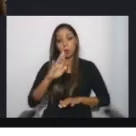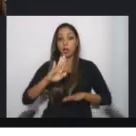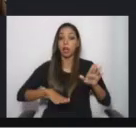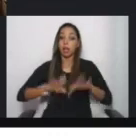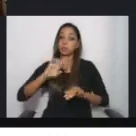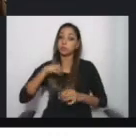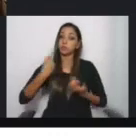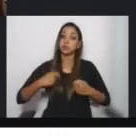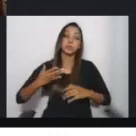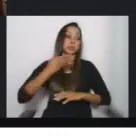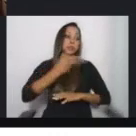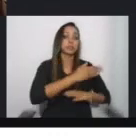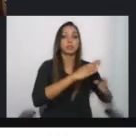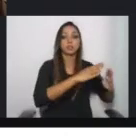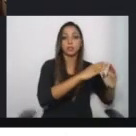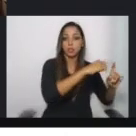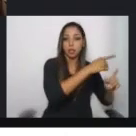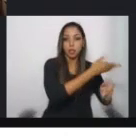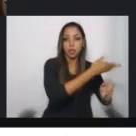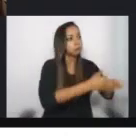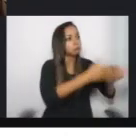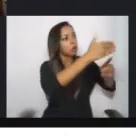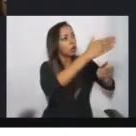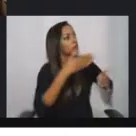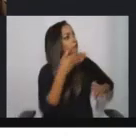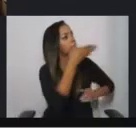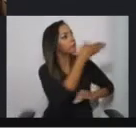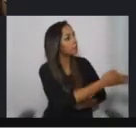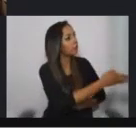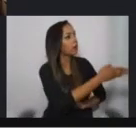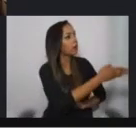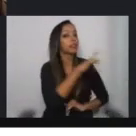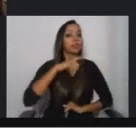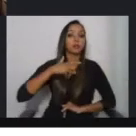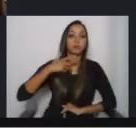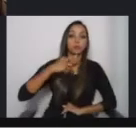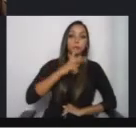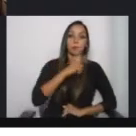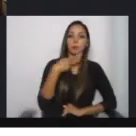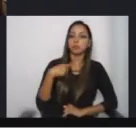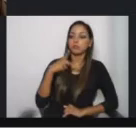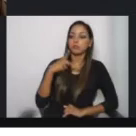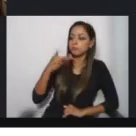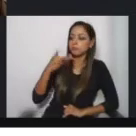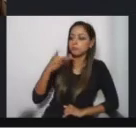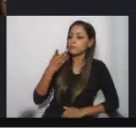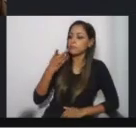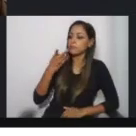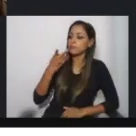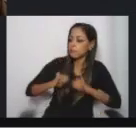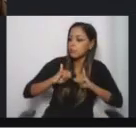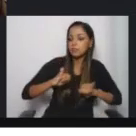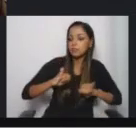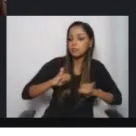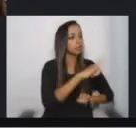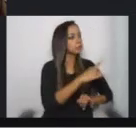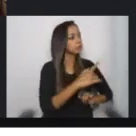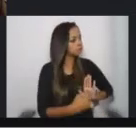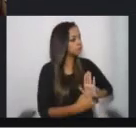dizer alguma coisa que vai nos confortar. A palavra de Deus vai tocar o nosso coração. E outra, as igrejas são